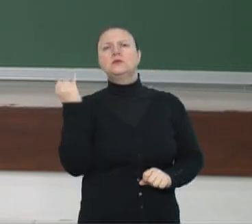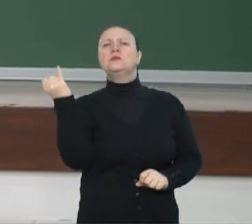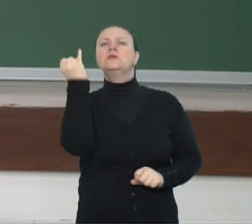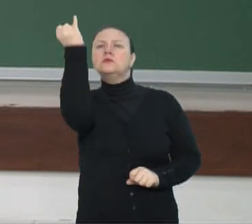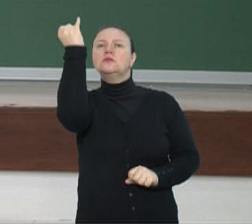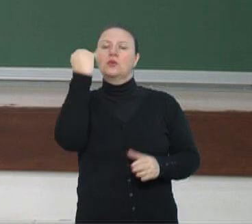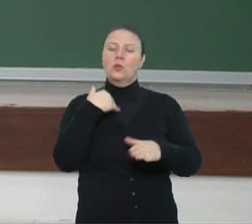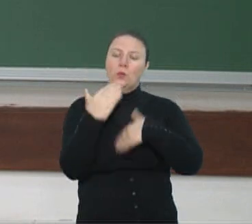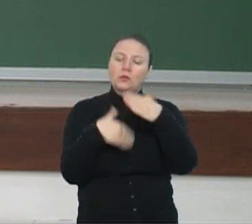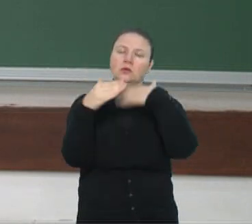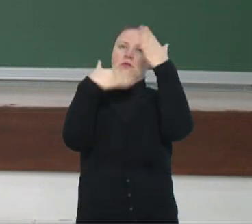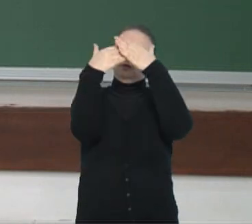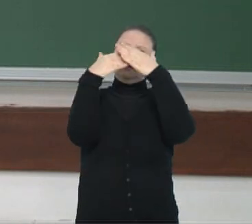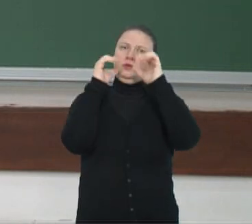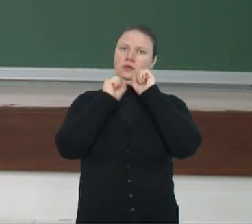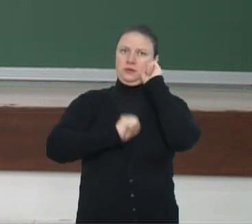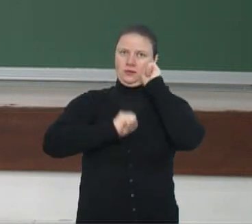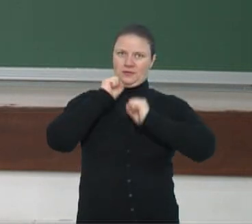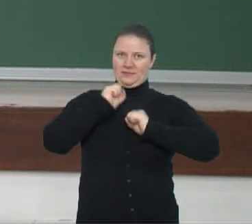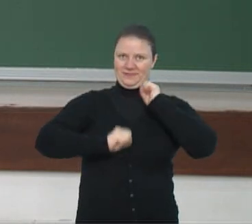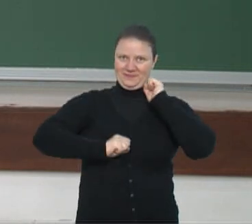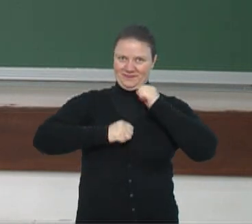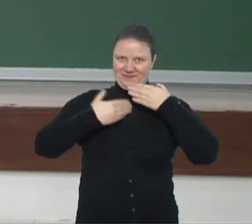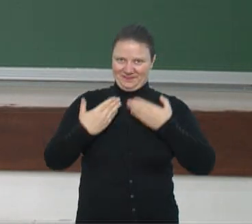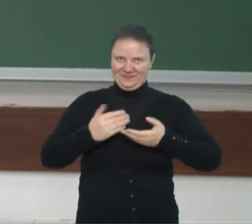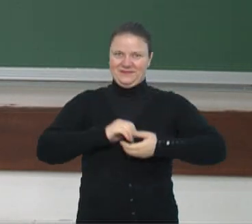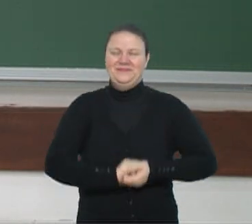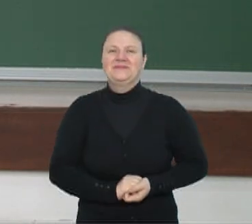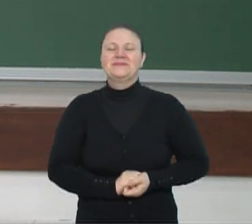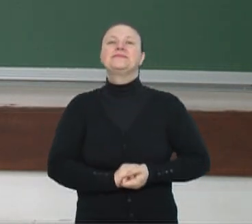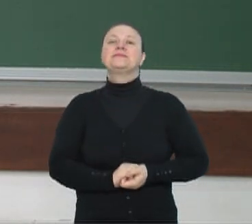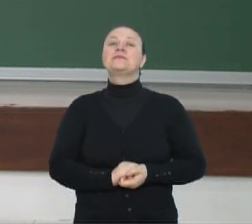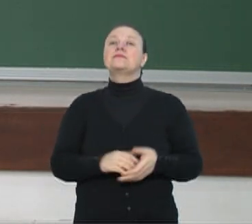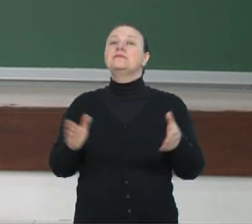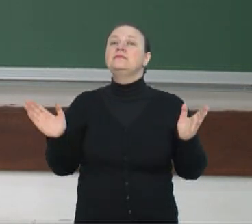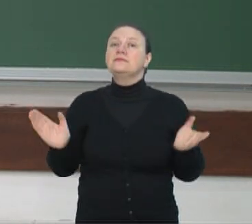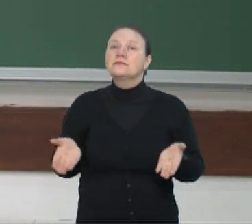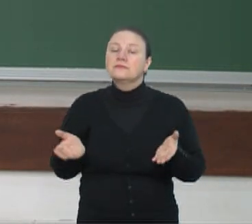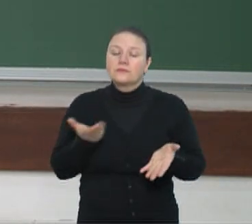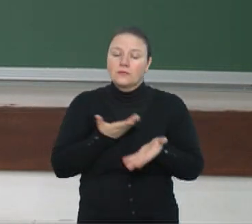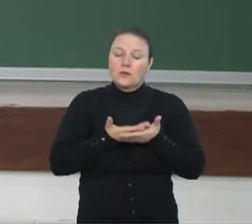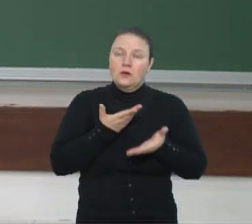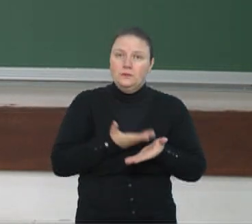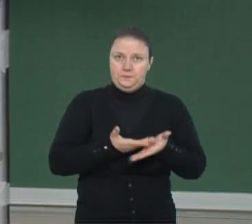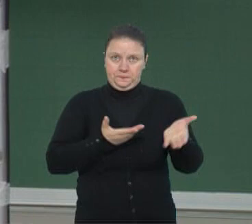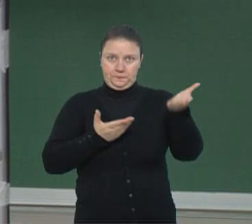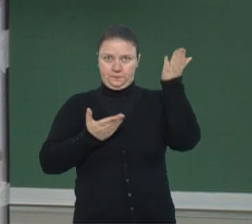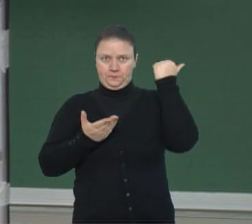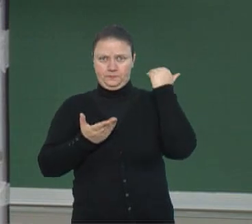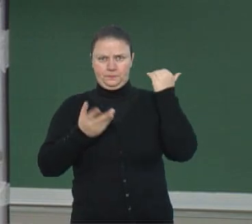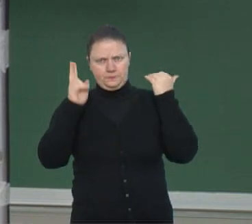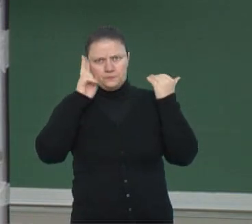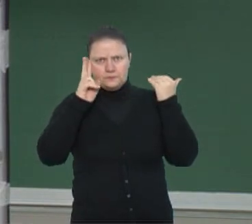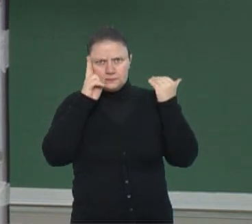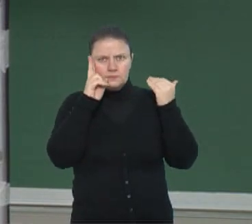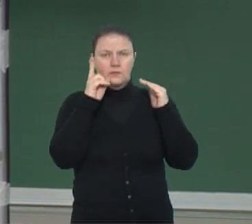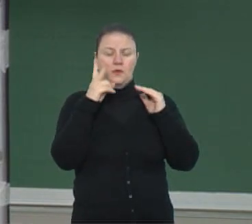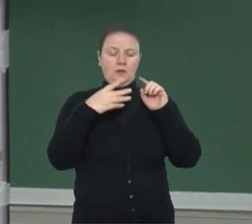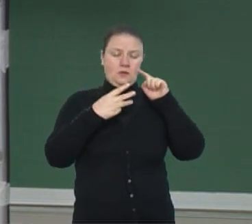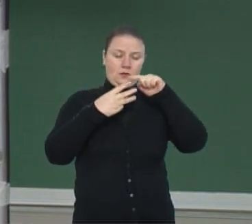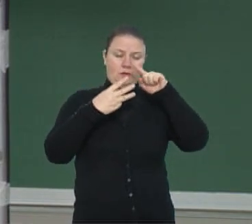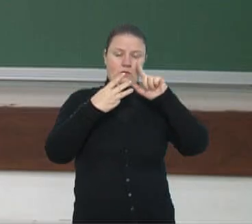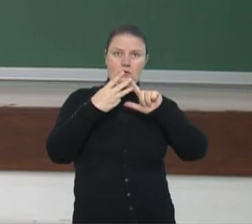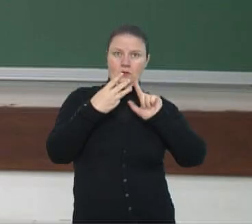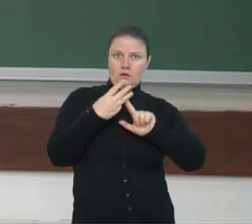de industrialização. Vamos lembrar o que nós vimos na aula passada, em que na aula passada nós estudamos as 3 formas de